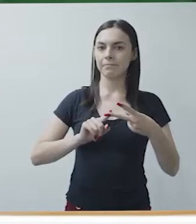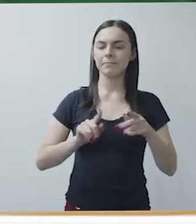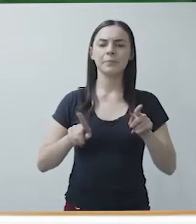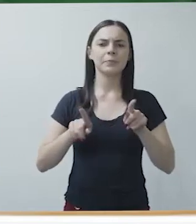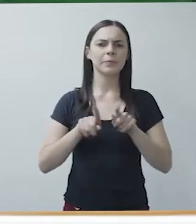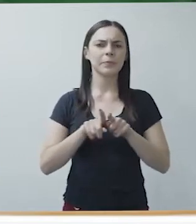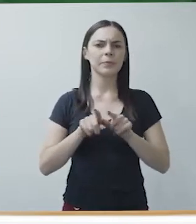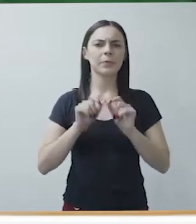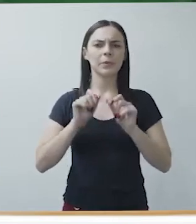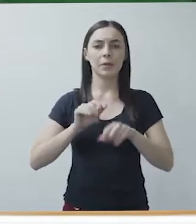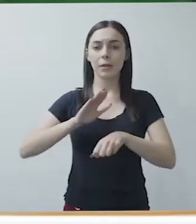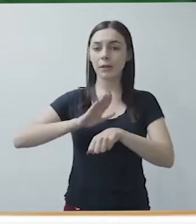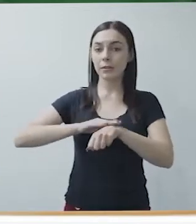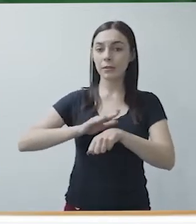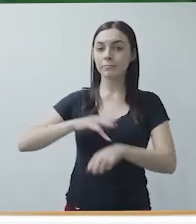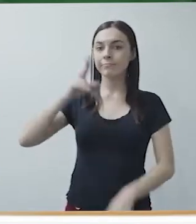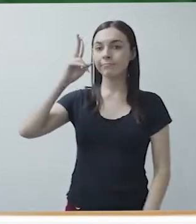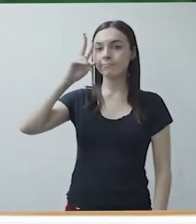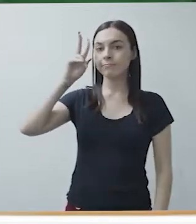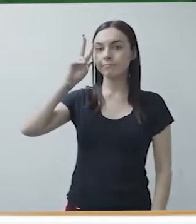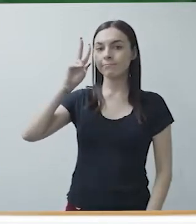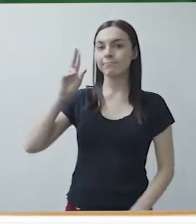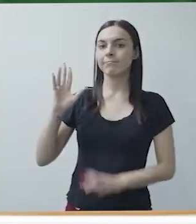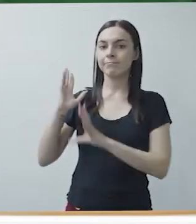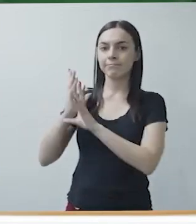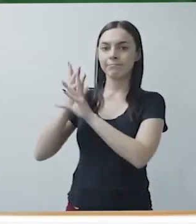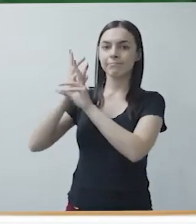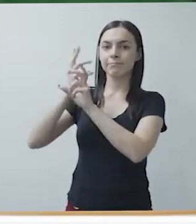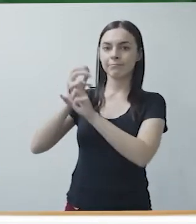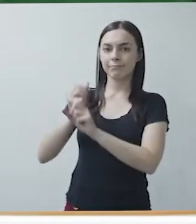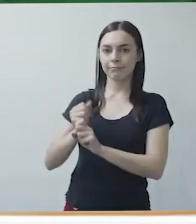Também vamos ter o momento do relembrando.